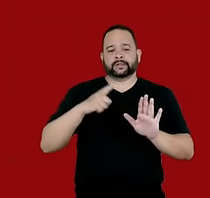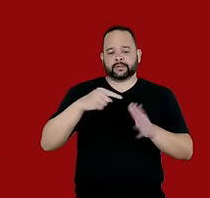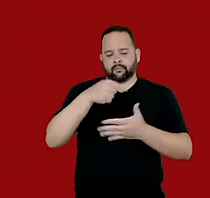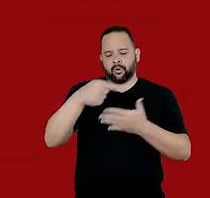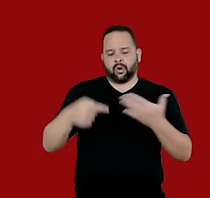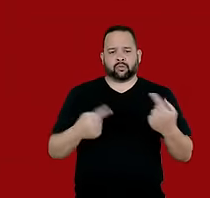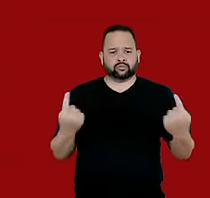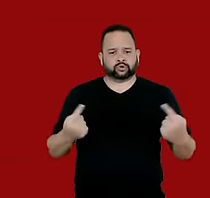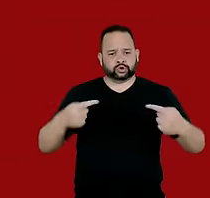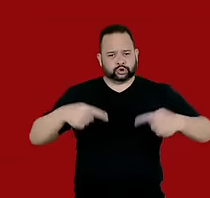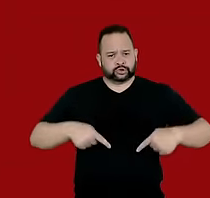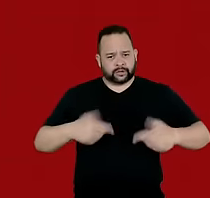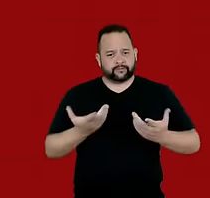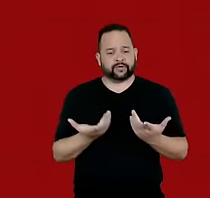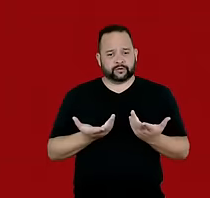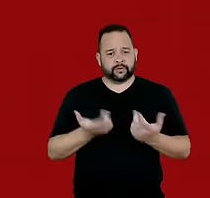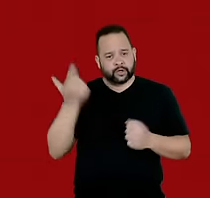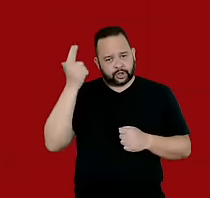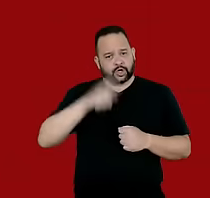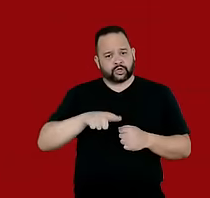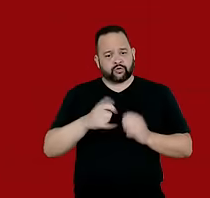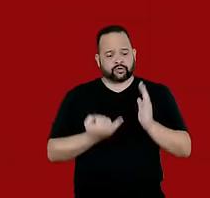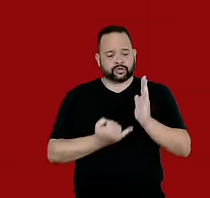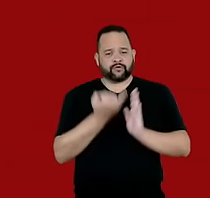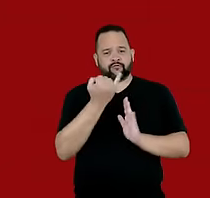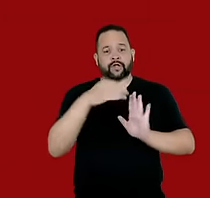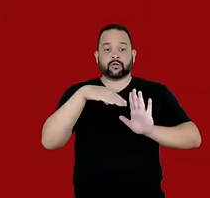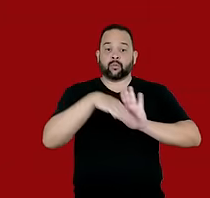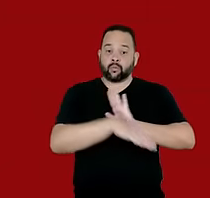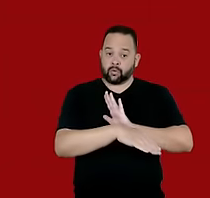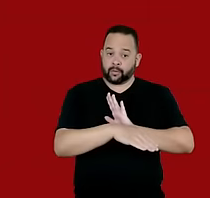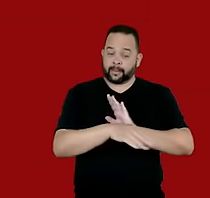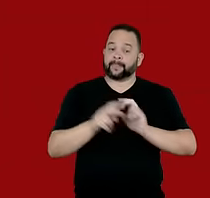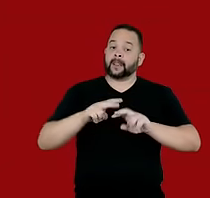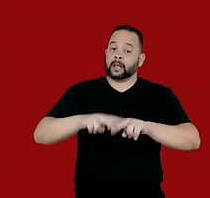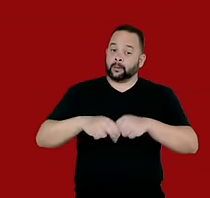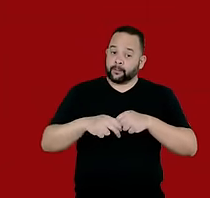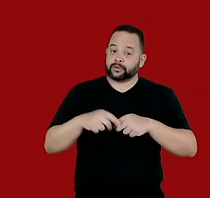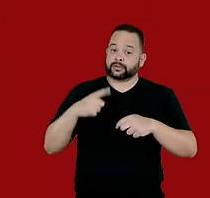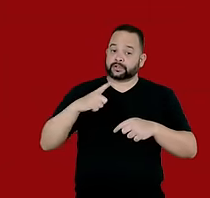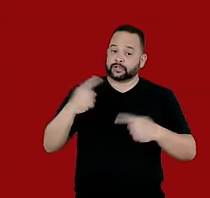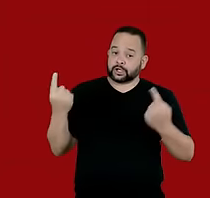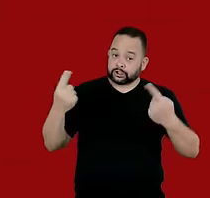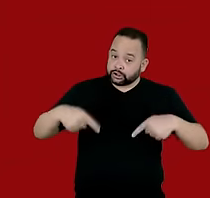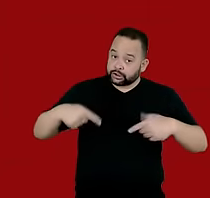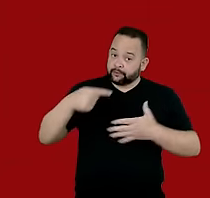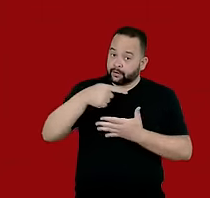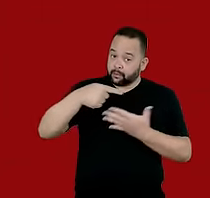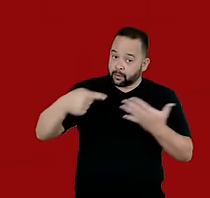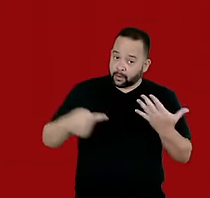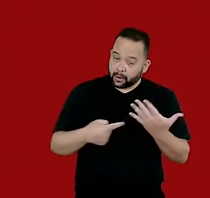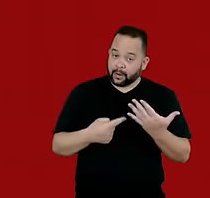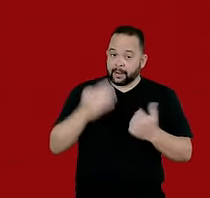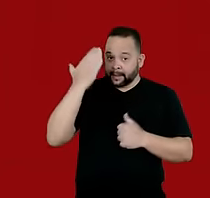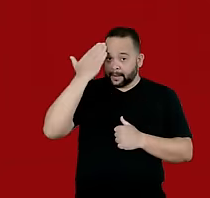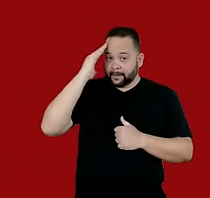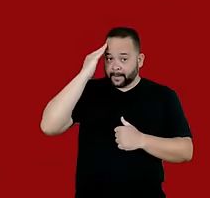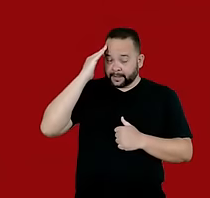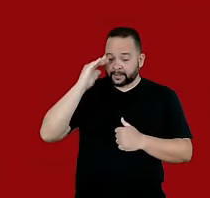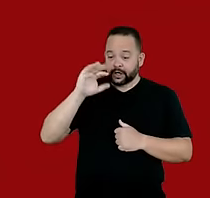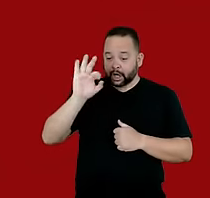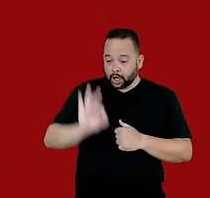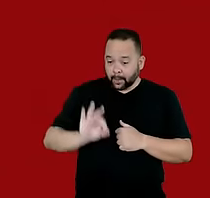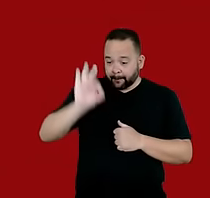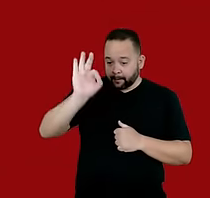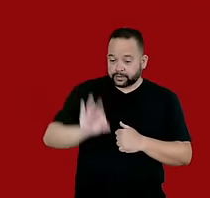desinflação e por consequência Existem os desafios para entender que a taxa de juros globals a taxa de juros nos países desenvolvidos